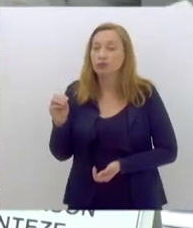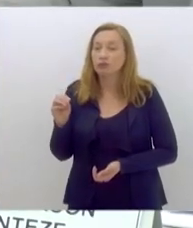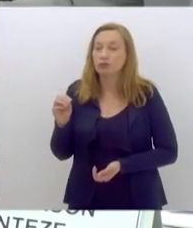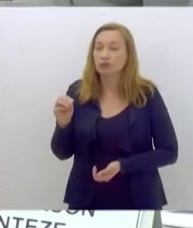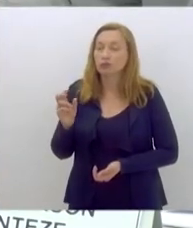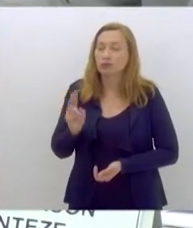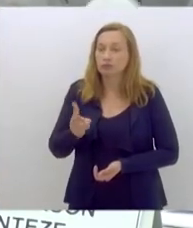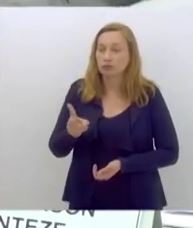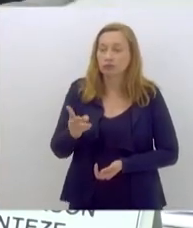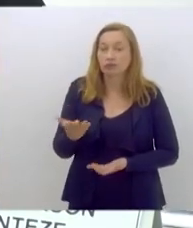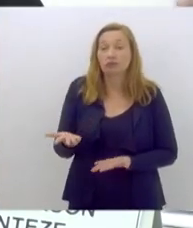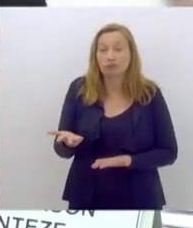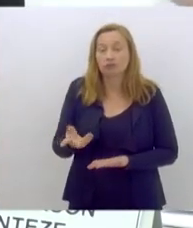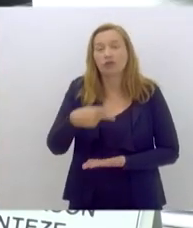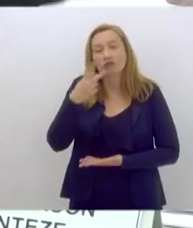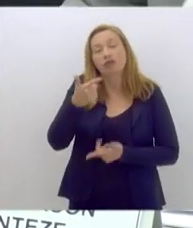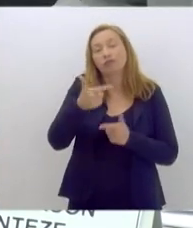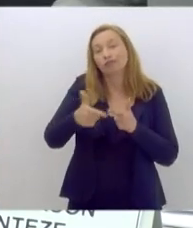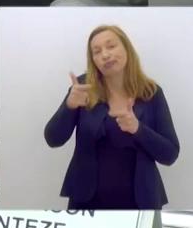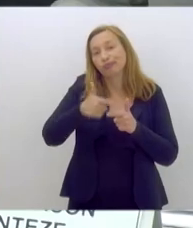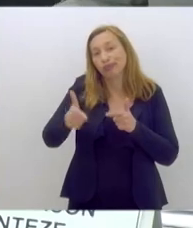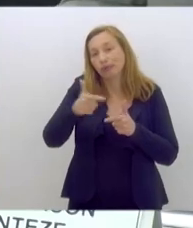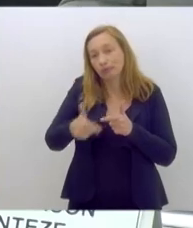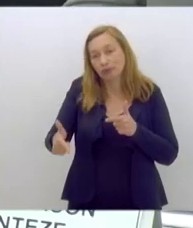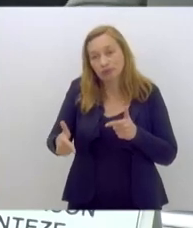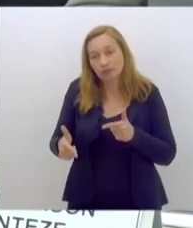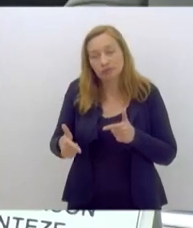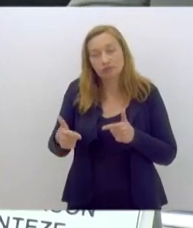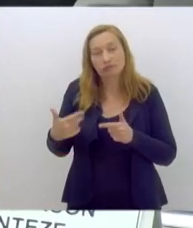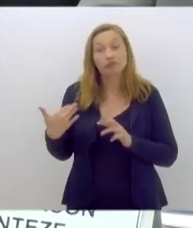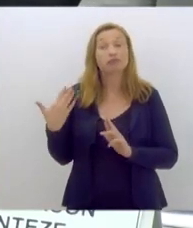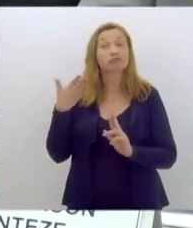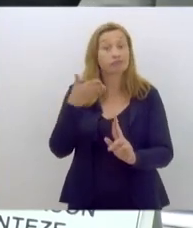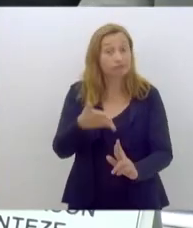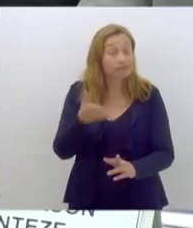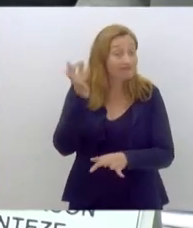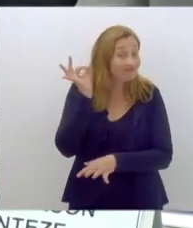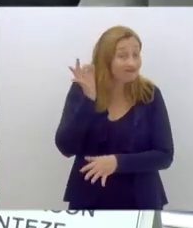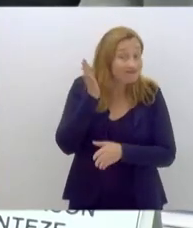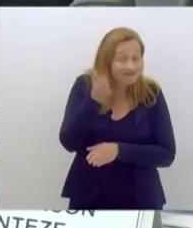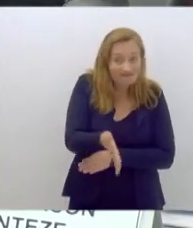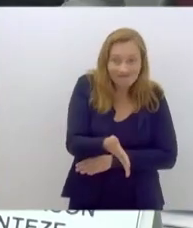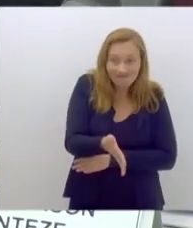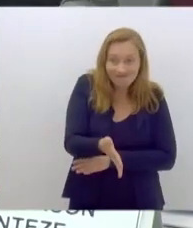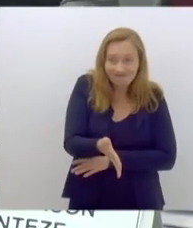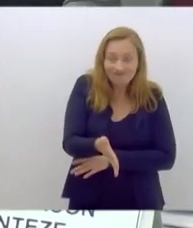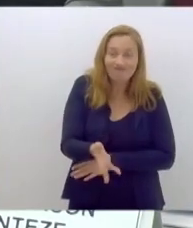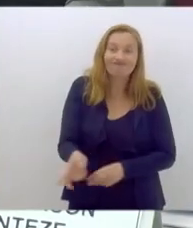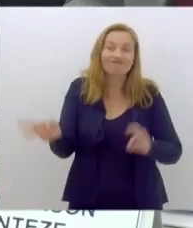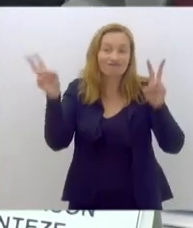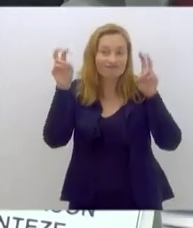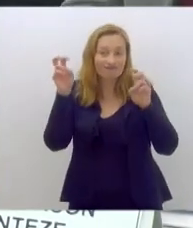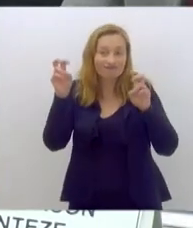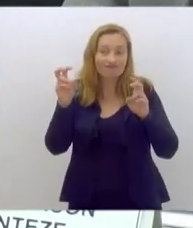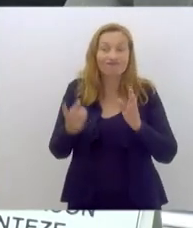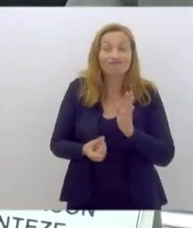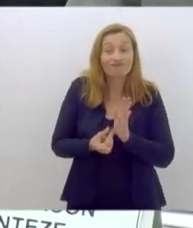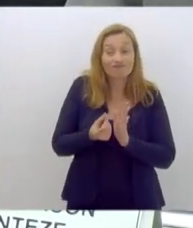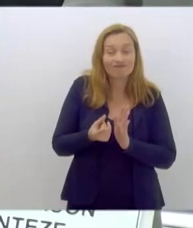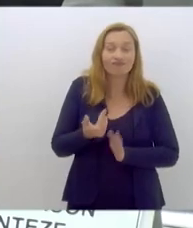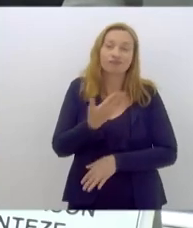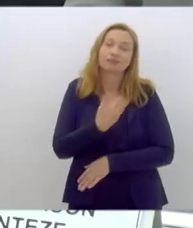nós estamos falando de um problema que tem reflexo direto e imediato na questão das Finanças Públicas